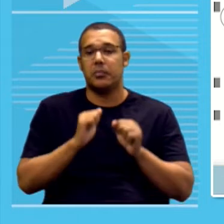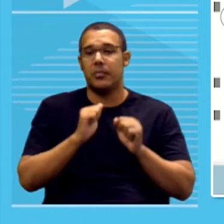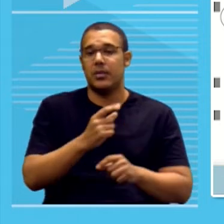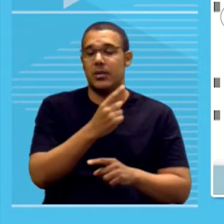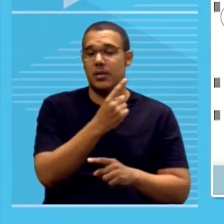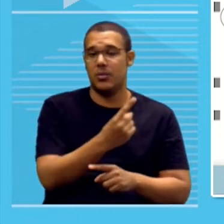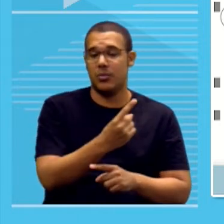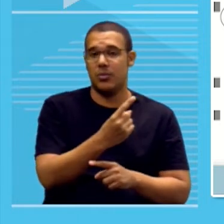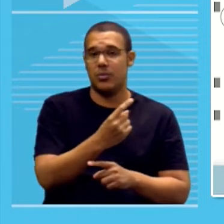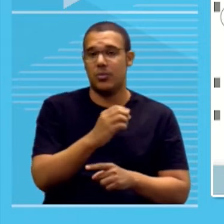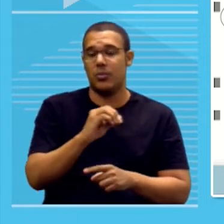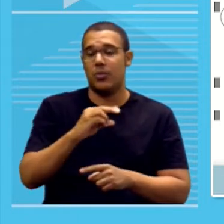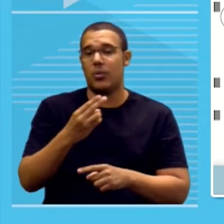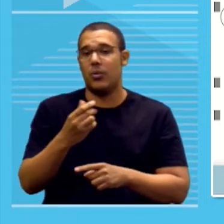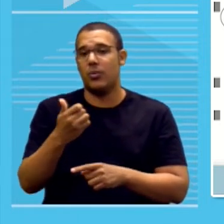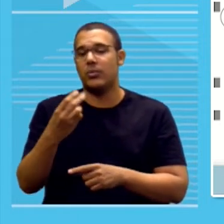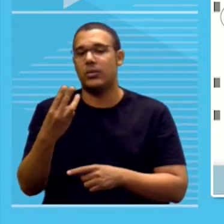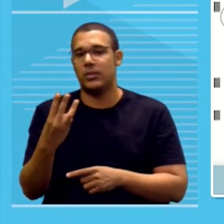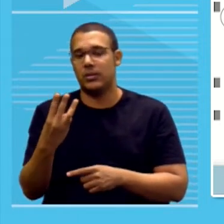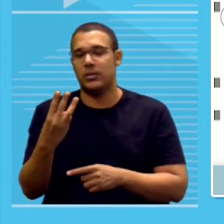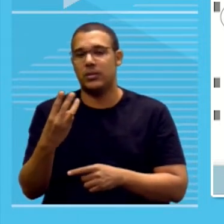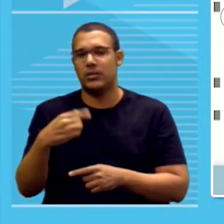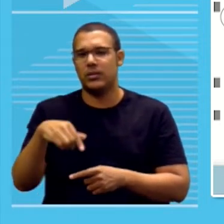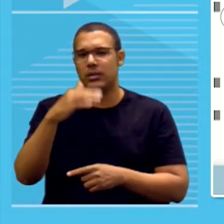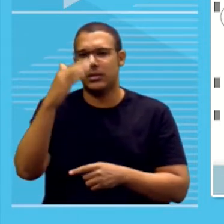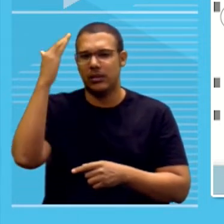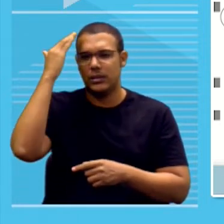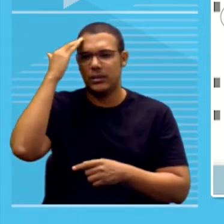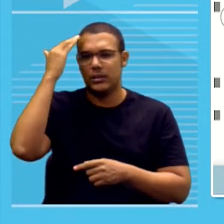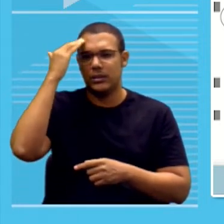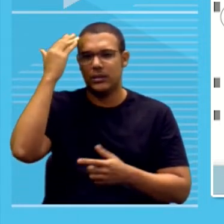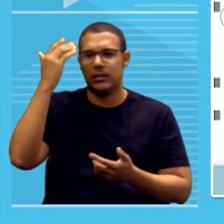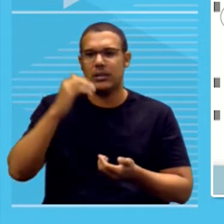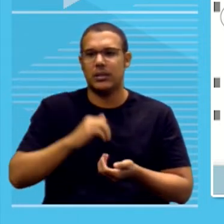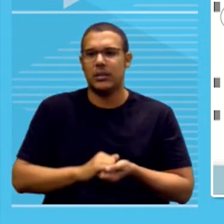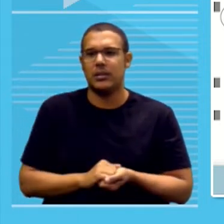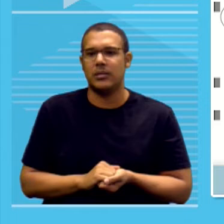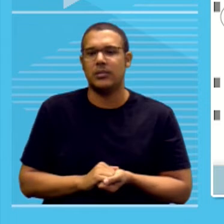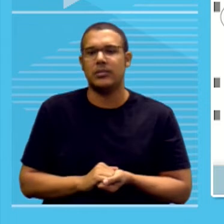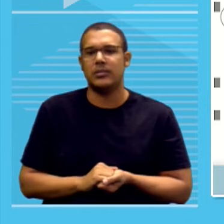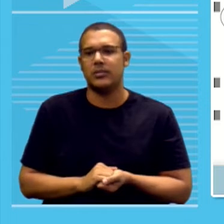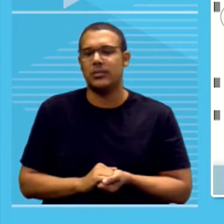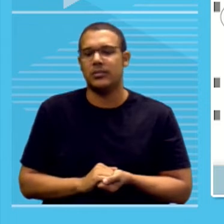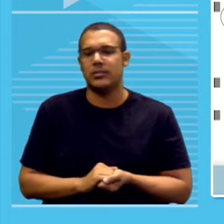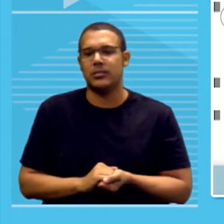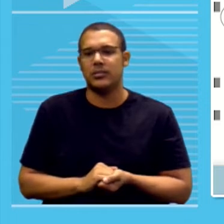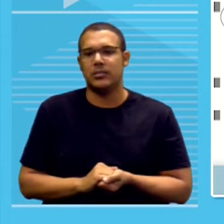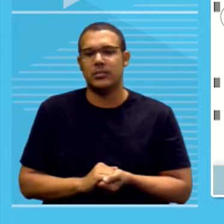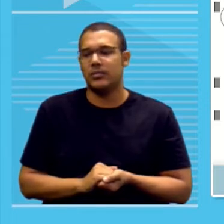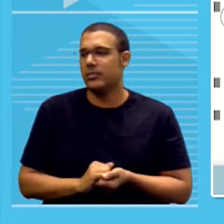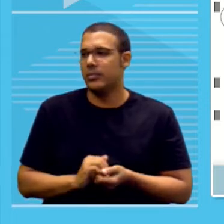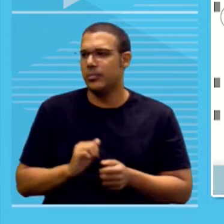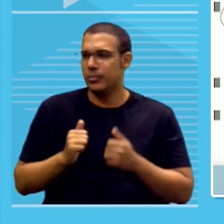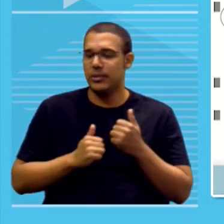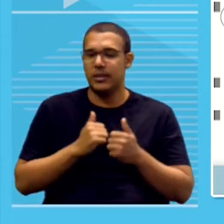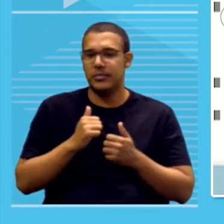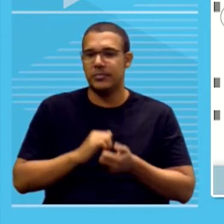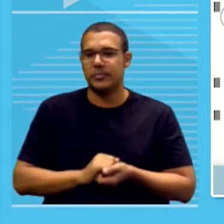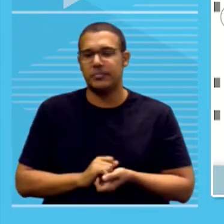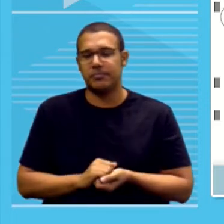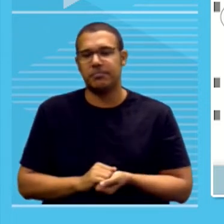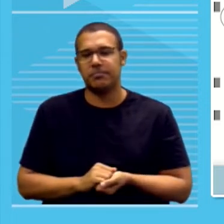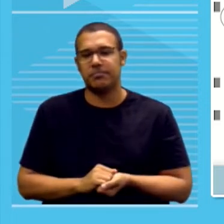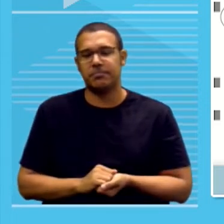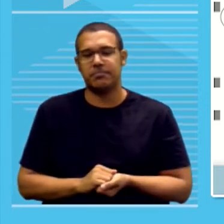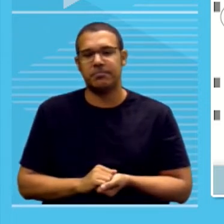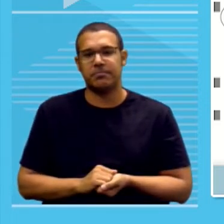ou ele pode ser 13 você entendeu Essa deu um pouco mais trabalho do que anterior na verdade anterior pegava já